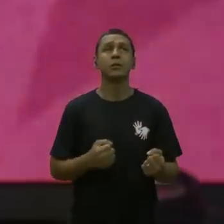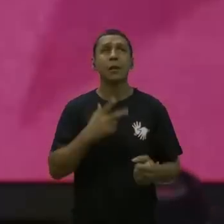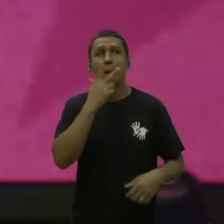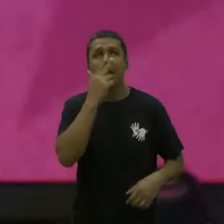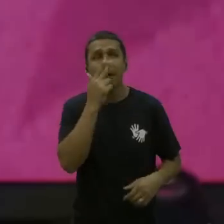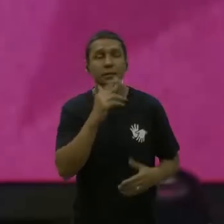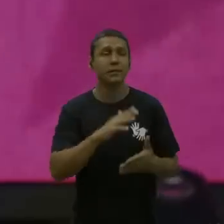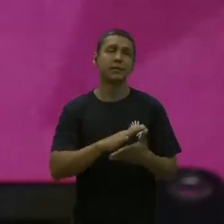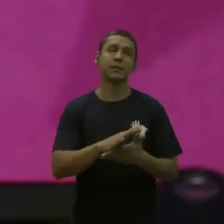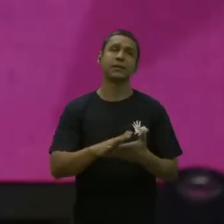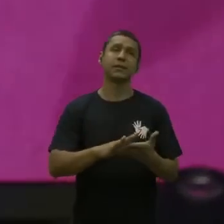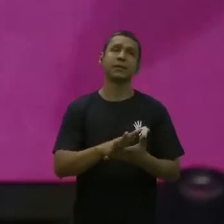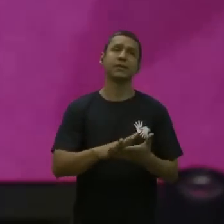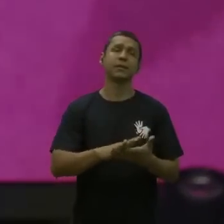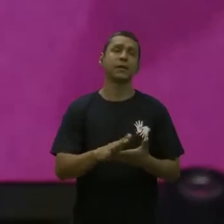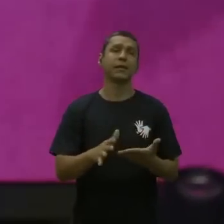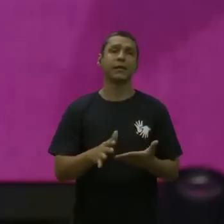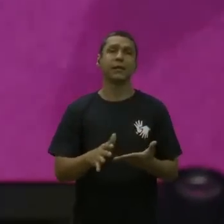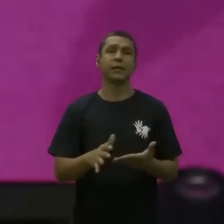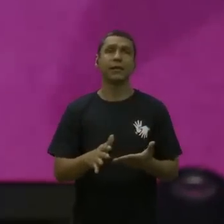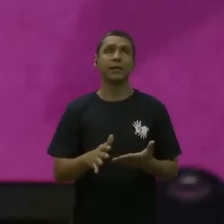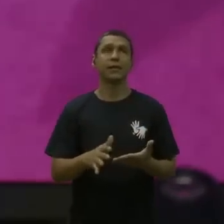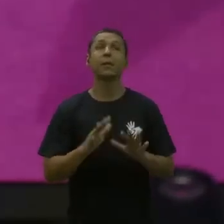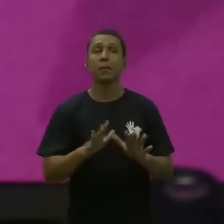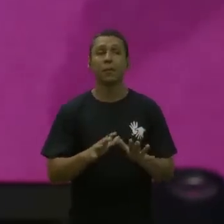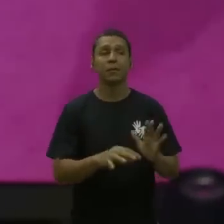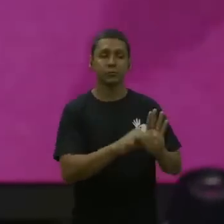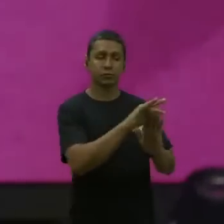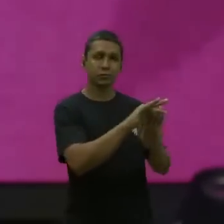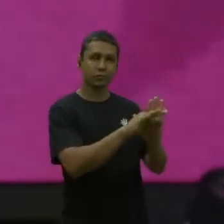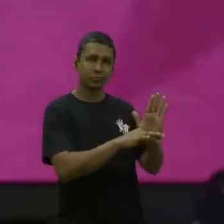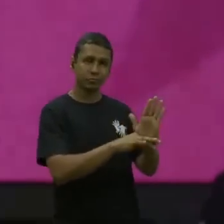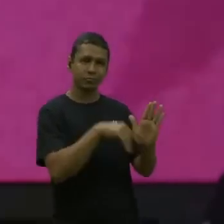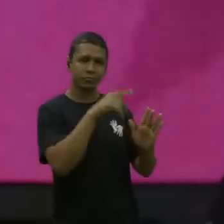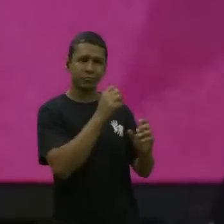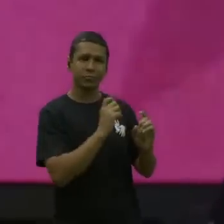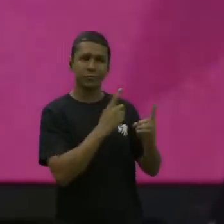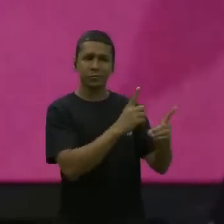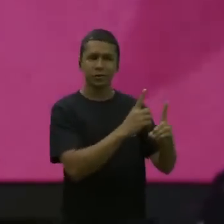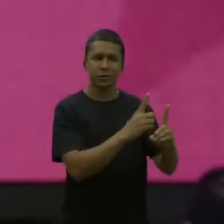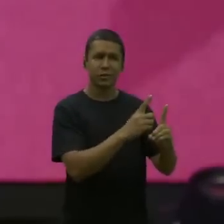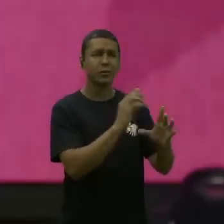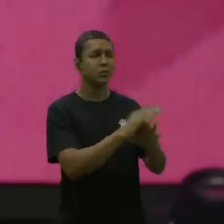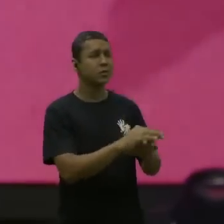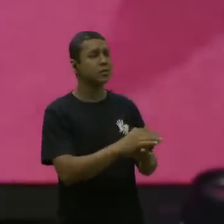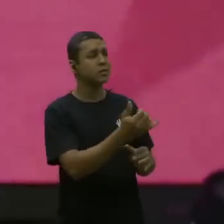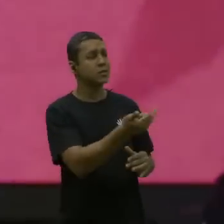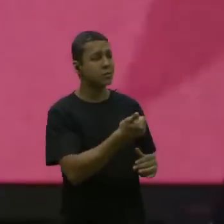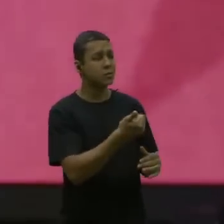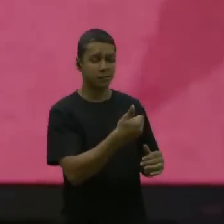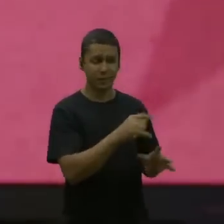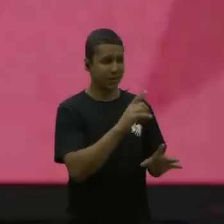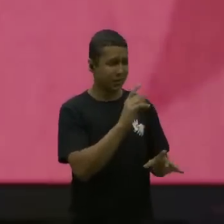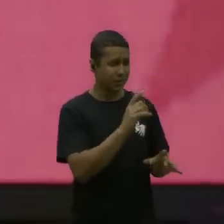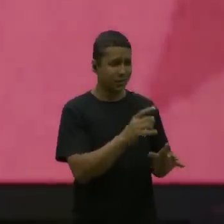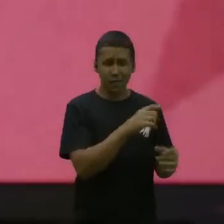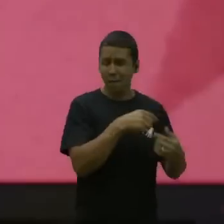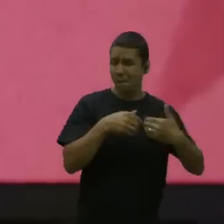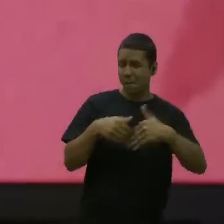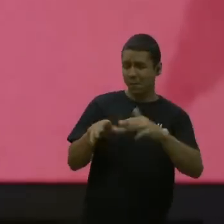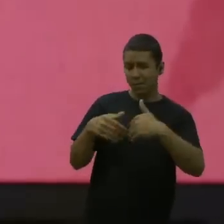Parece que nada. Só que o texto diz que os discípulos lá na frente dizem assim, ó: manda